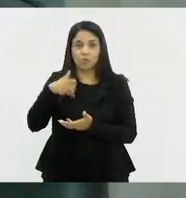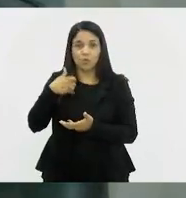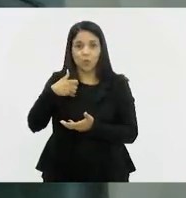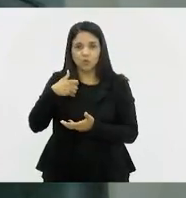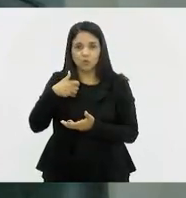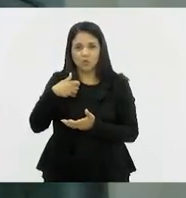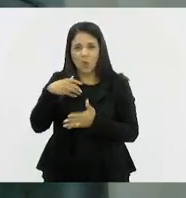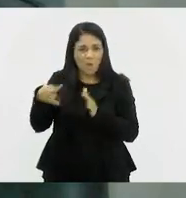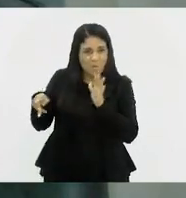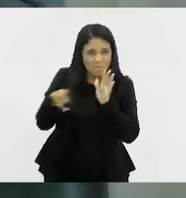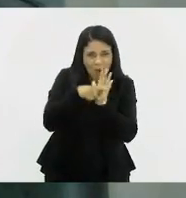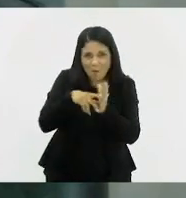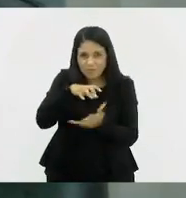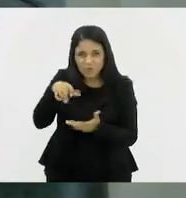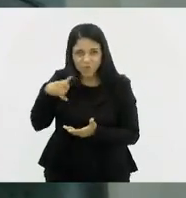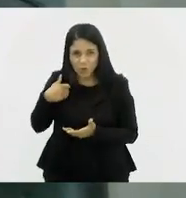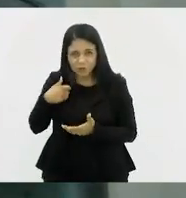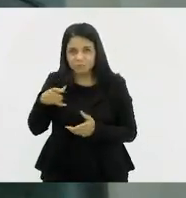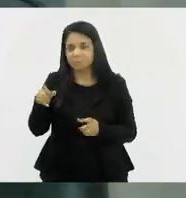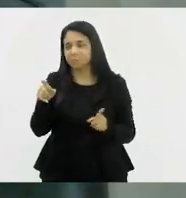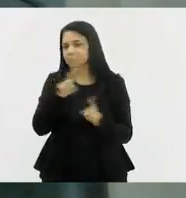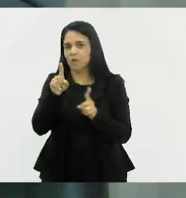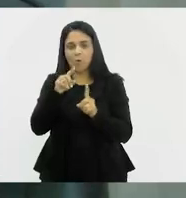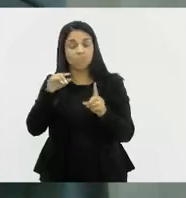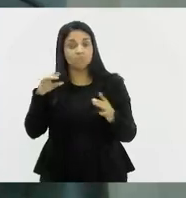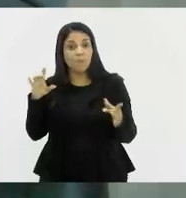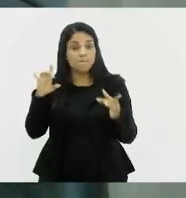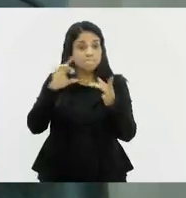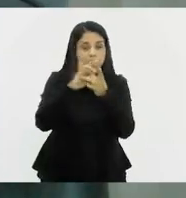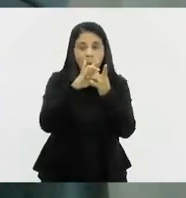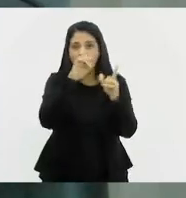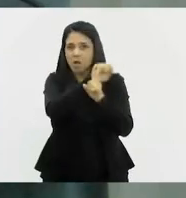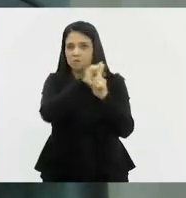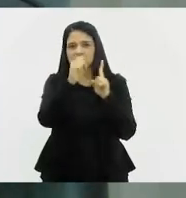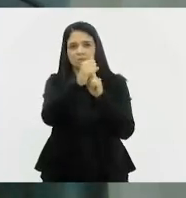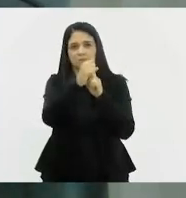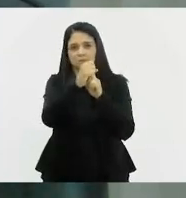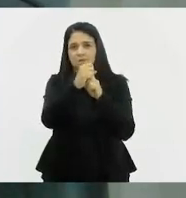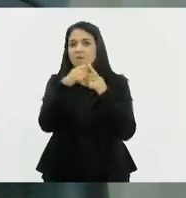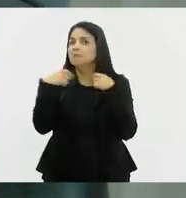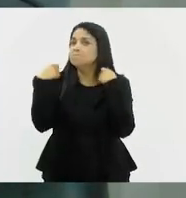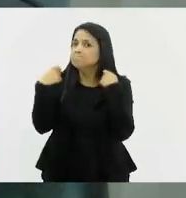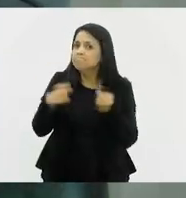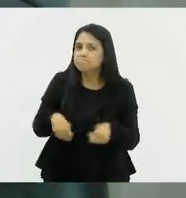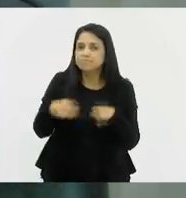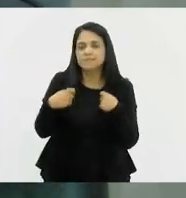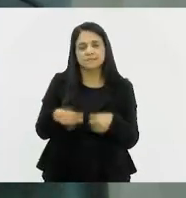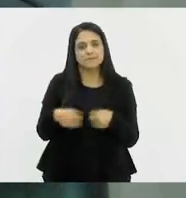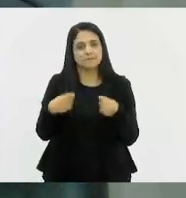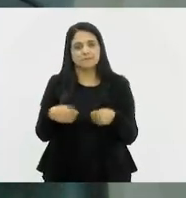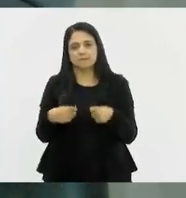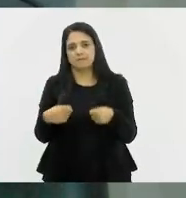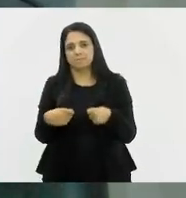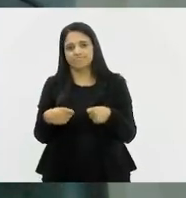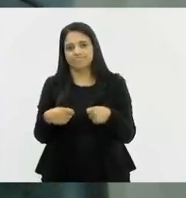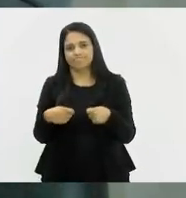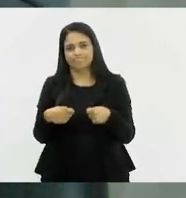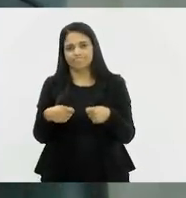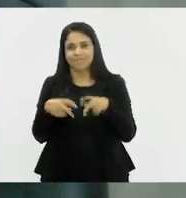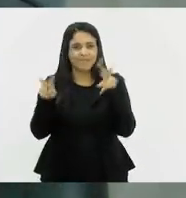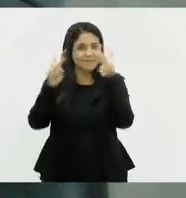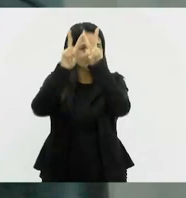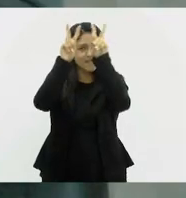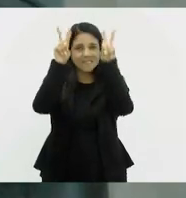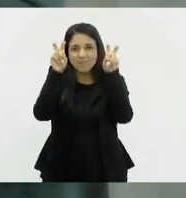da sociedade toda. E isso vocês precisam levar para lá. É uma temática